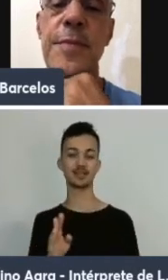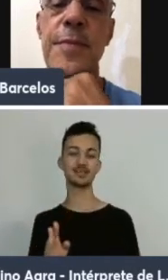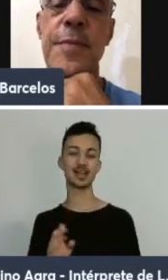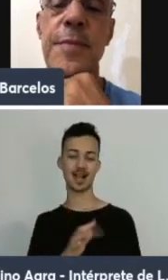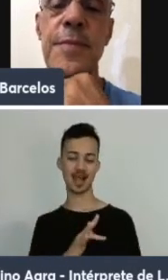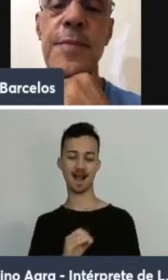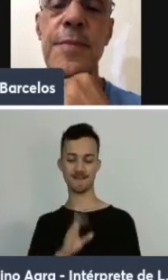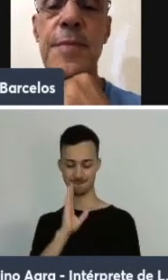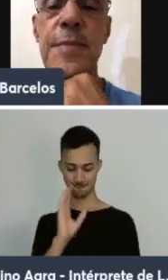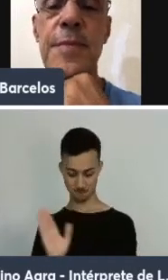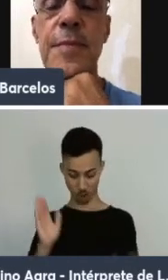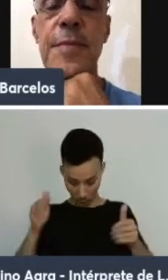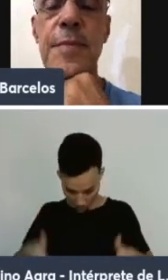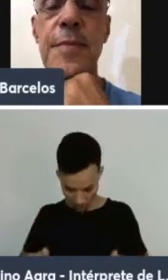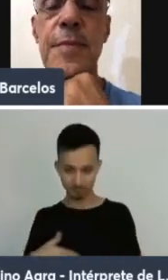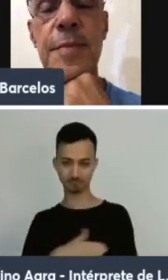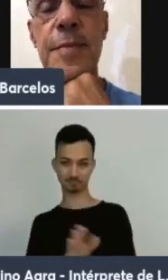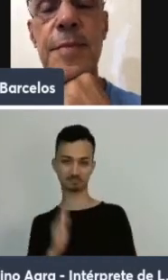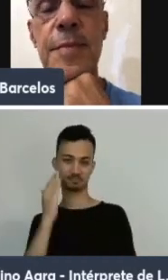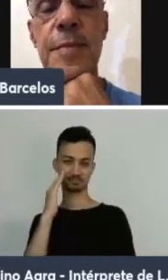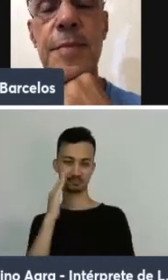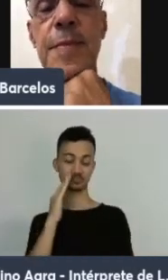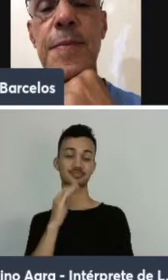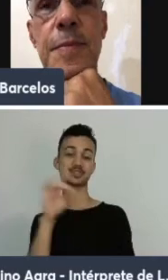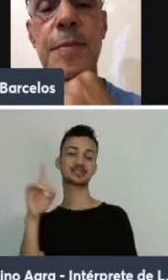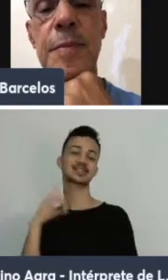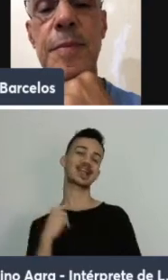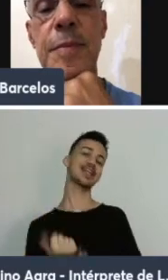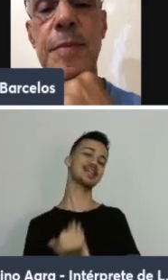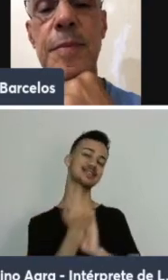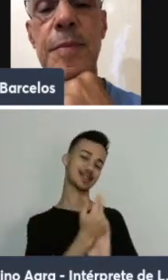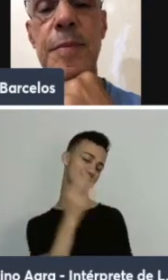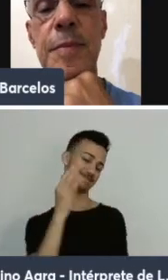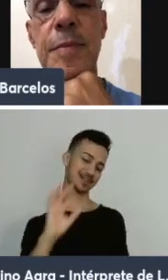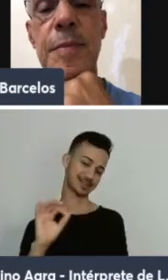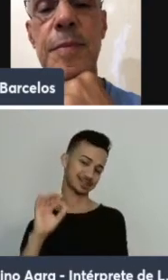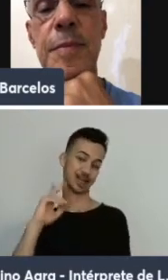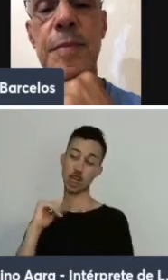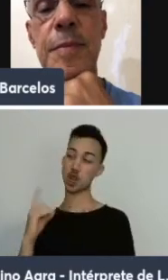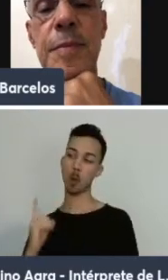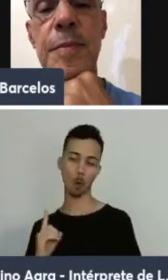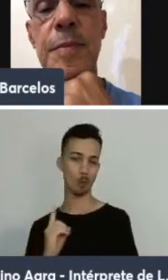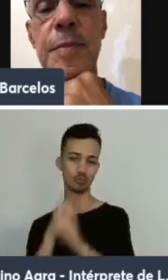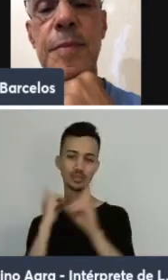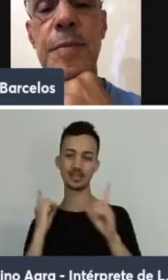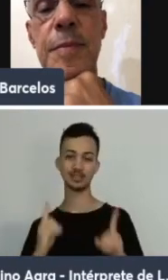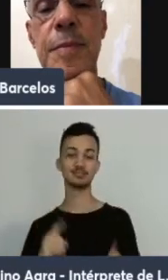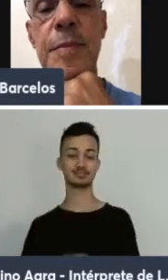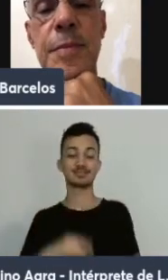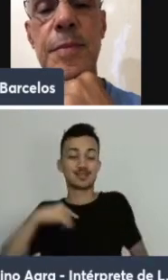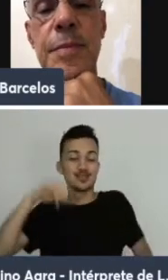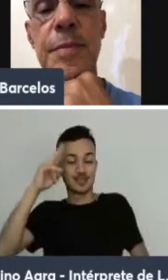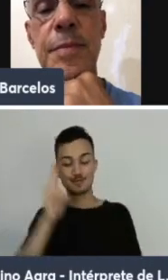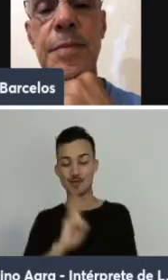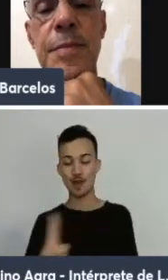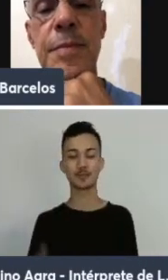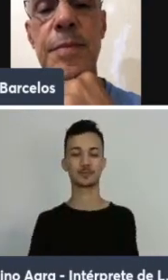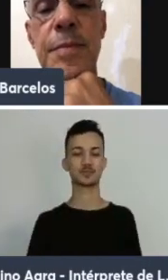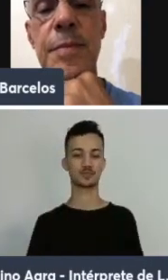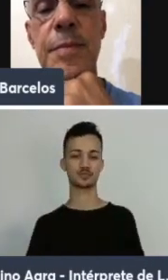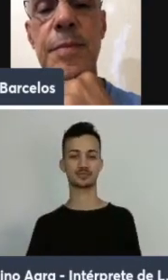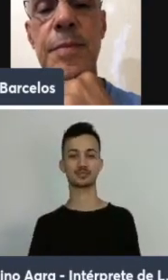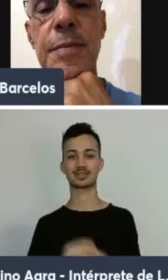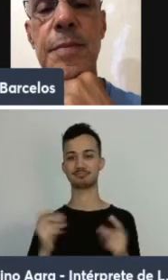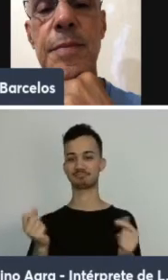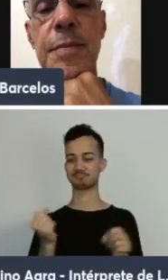Maravilhoso, assim. E era um desenho francês. Eu não consigo achar. Não tem, eu não lembro o nome, né? Imagina 80,